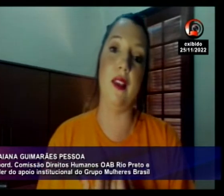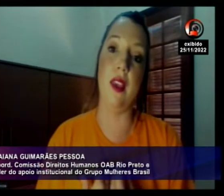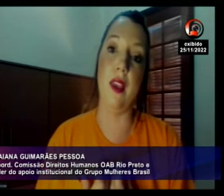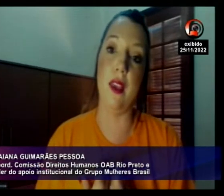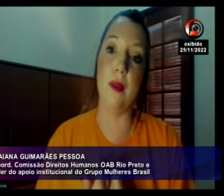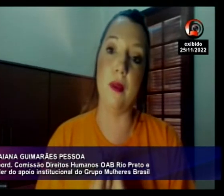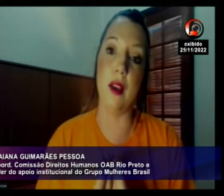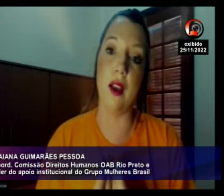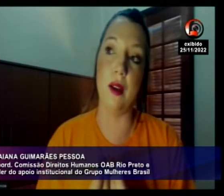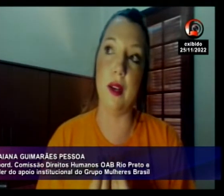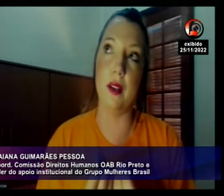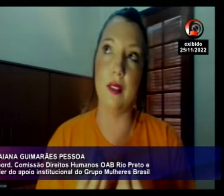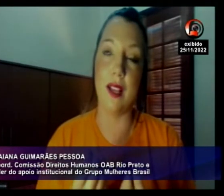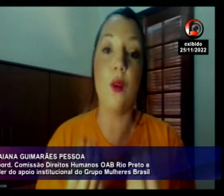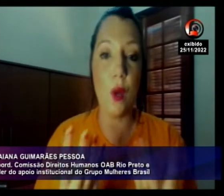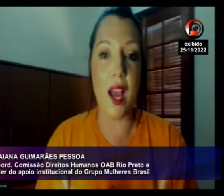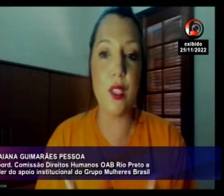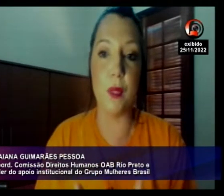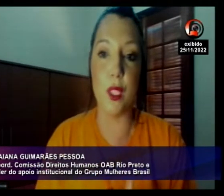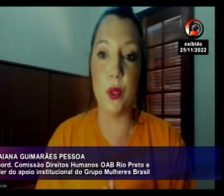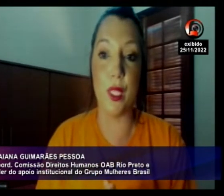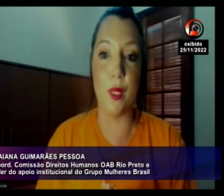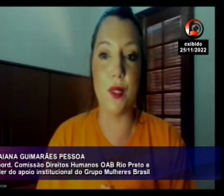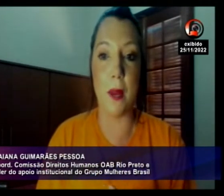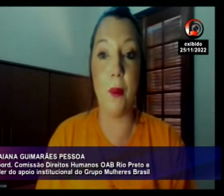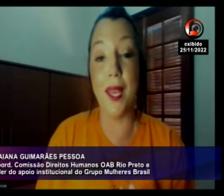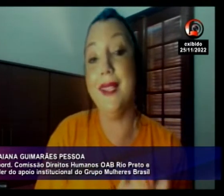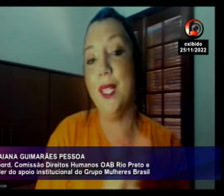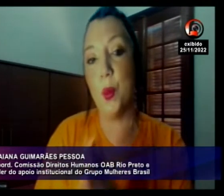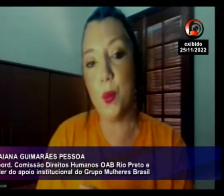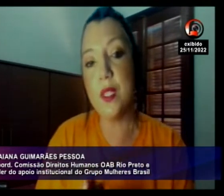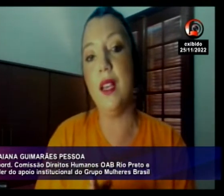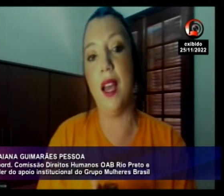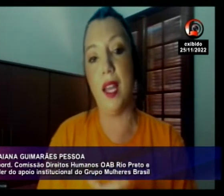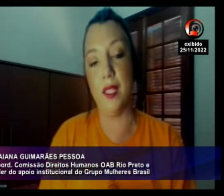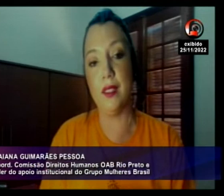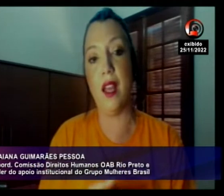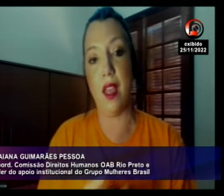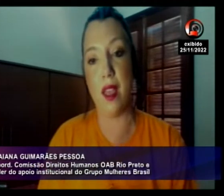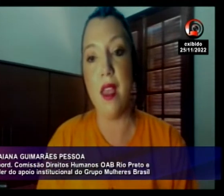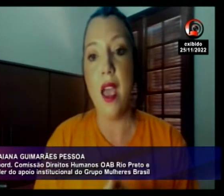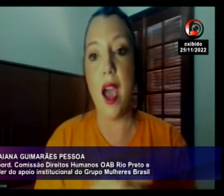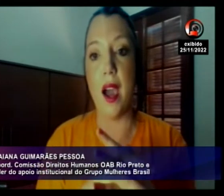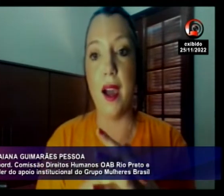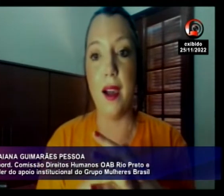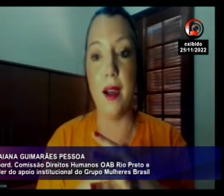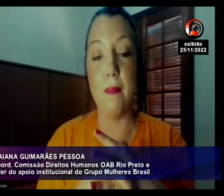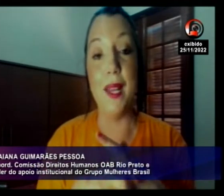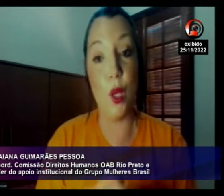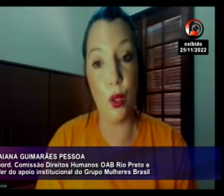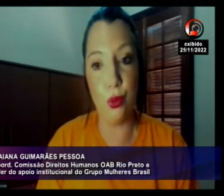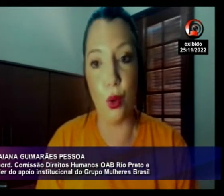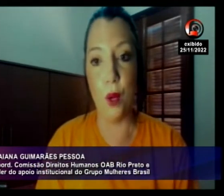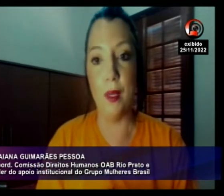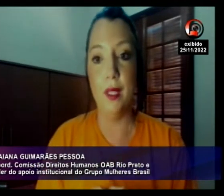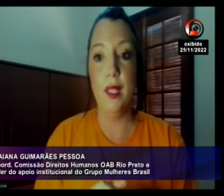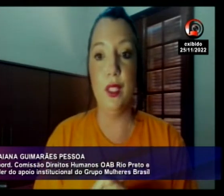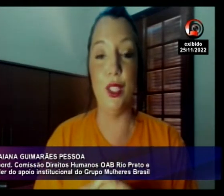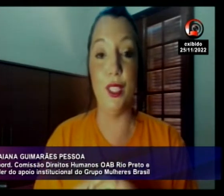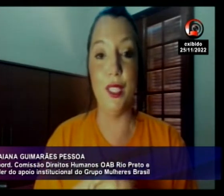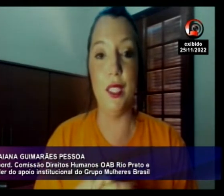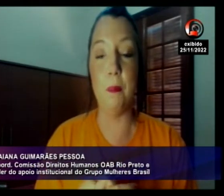tenha a coragem mesmo de denunciar, porque a denúncia ainda é a melhor